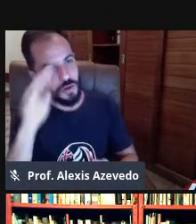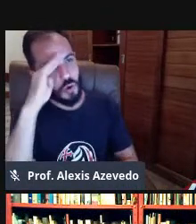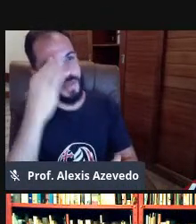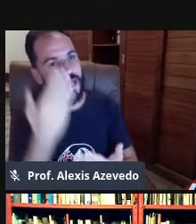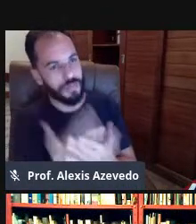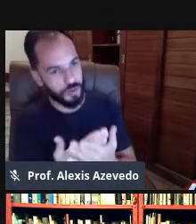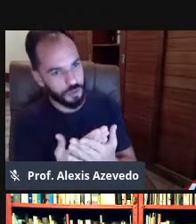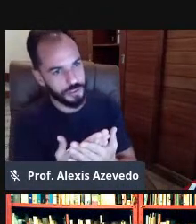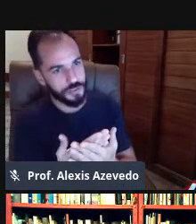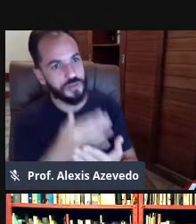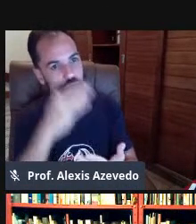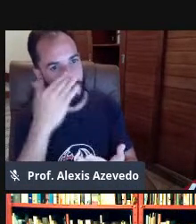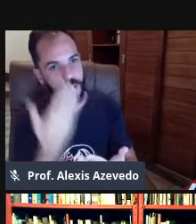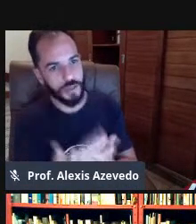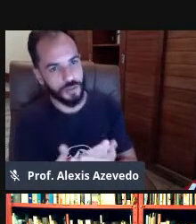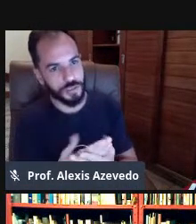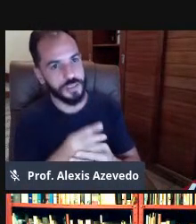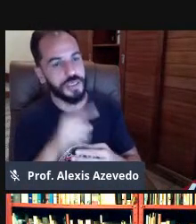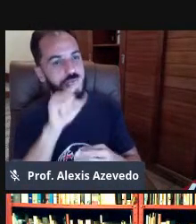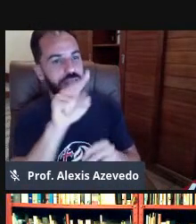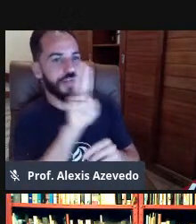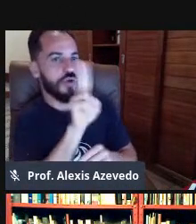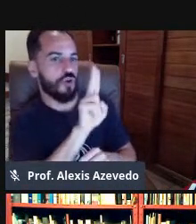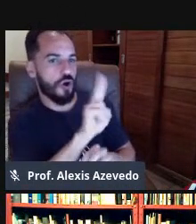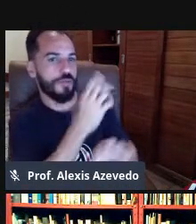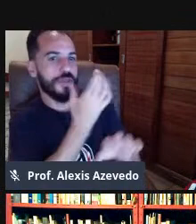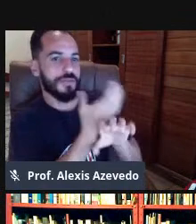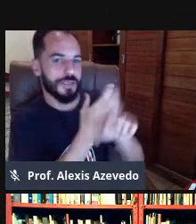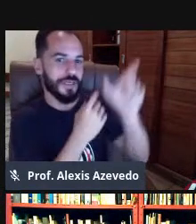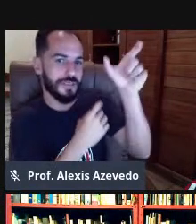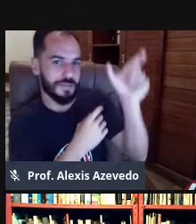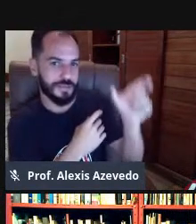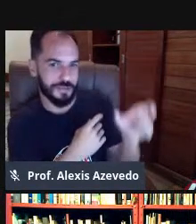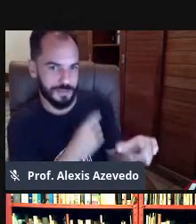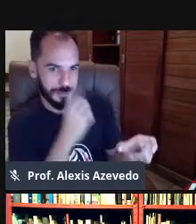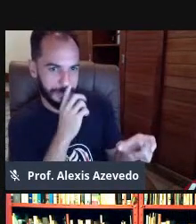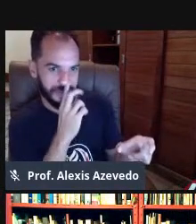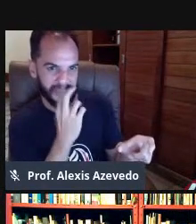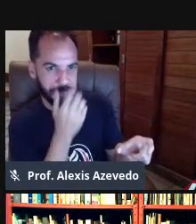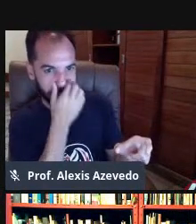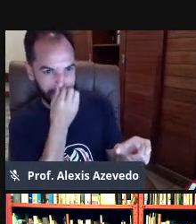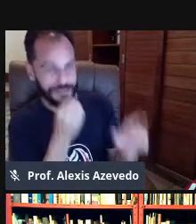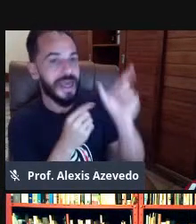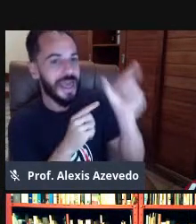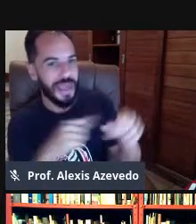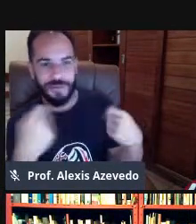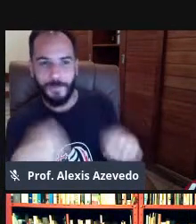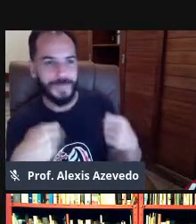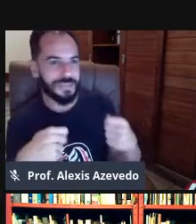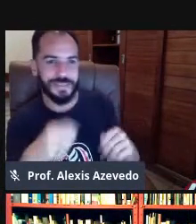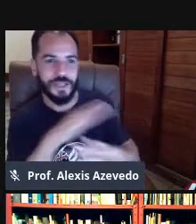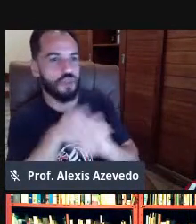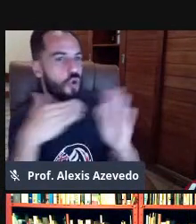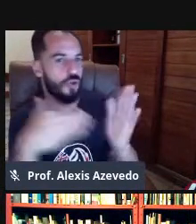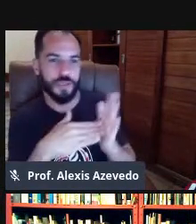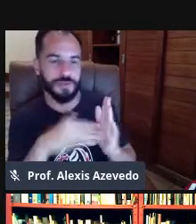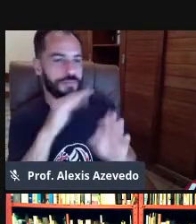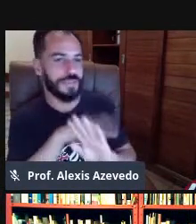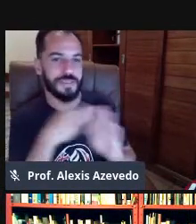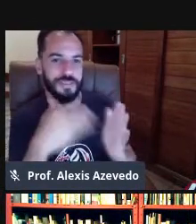né, e aqui são as disciplinas, essas obrigatórias vocês têm que fazer todas elas, né.